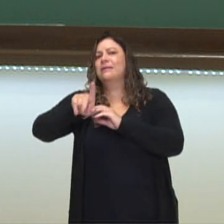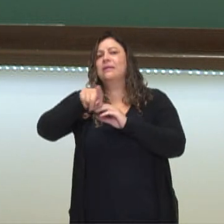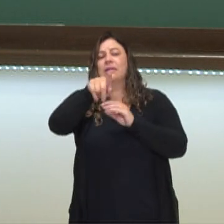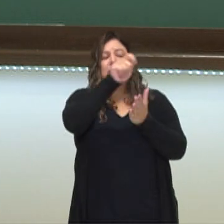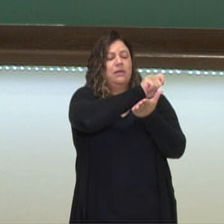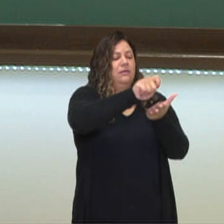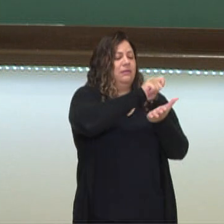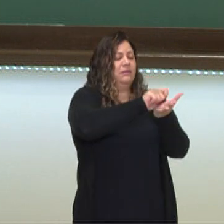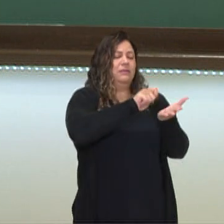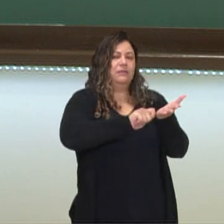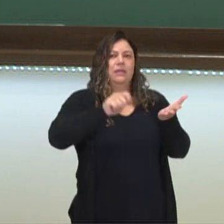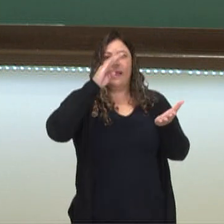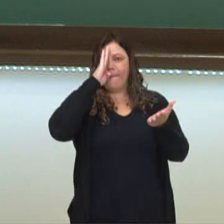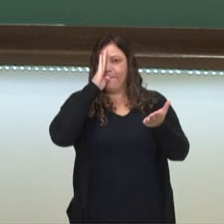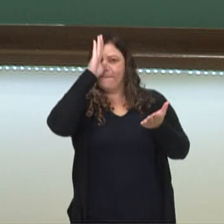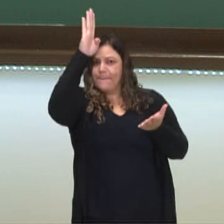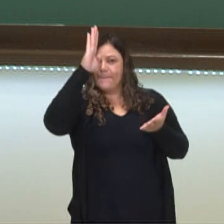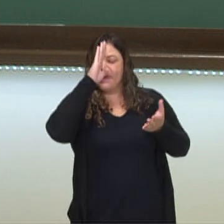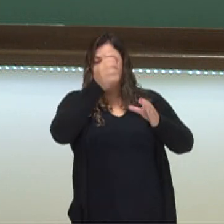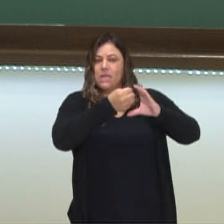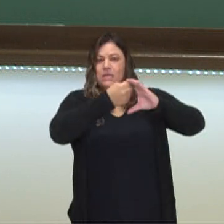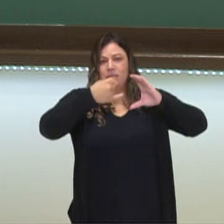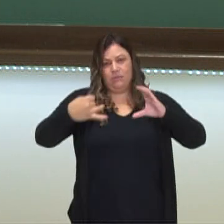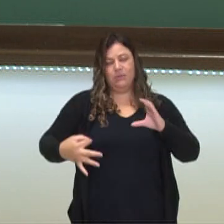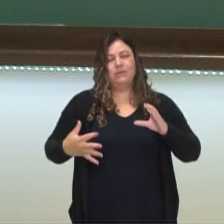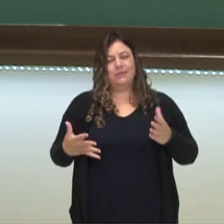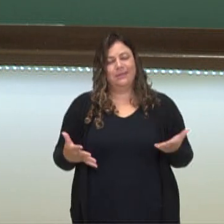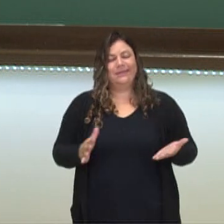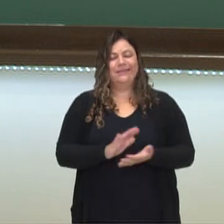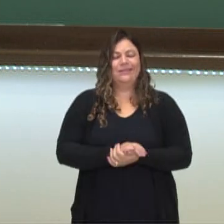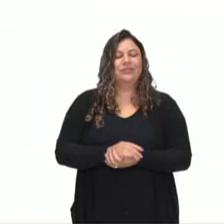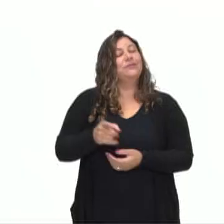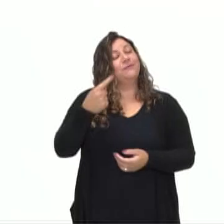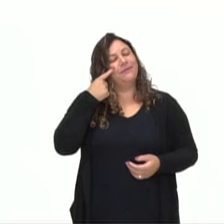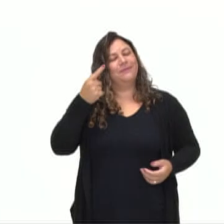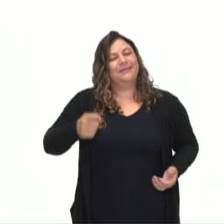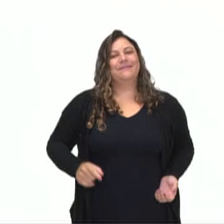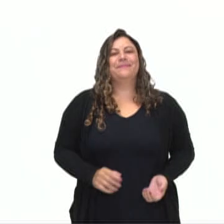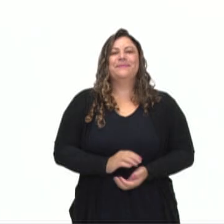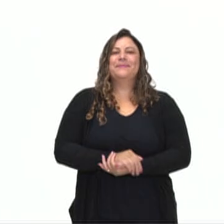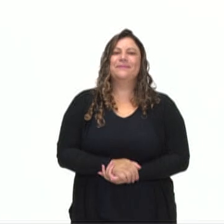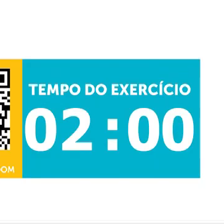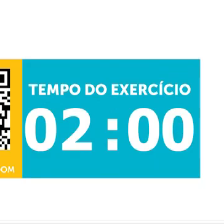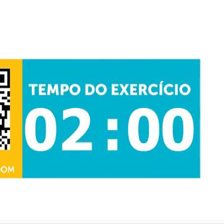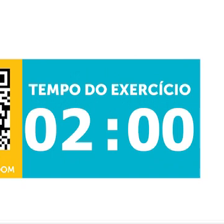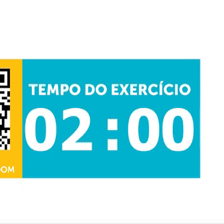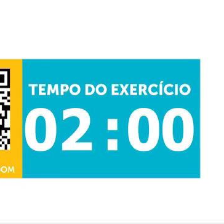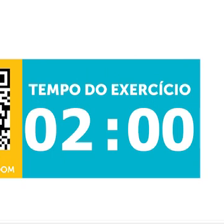caderno quais são as principais características das bolsas de valores. Vai lá!